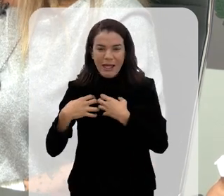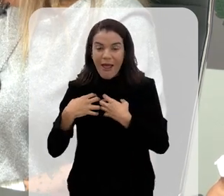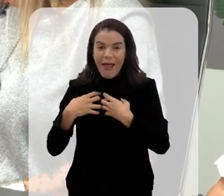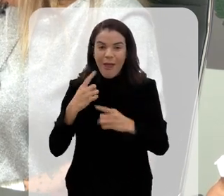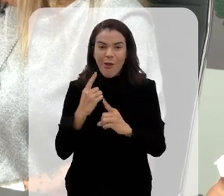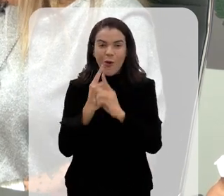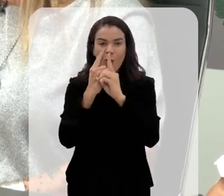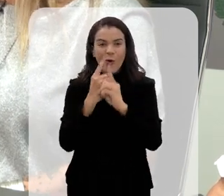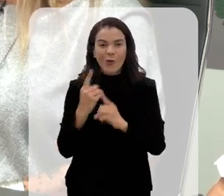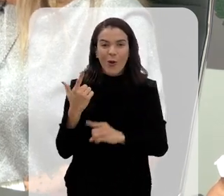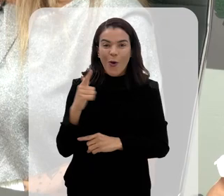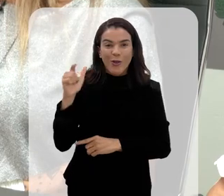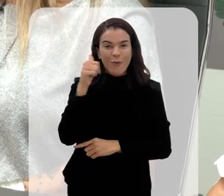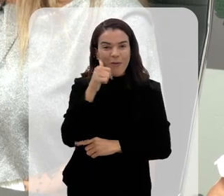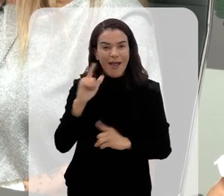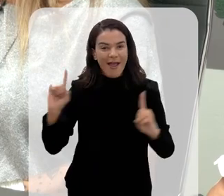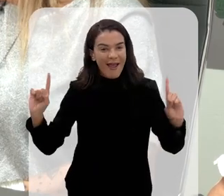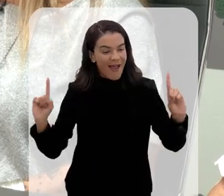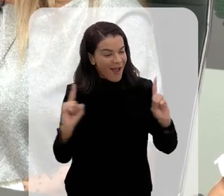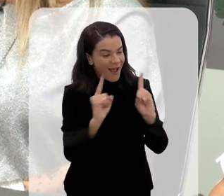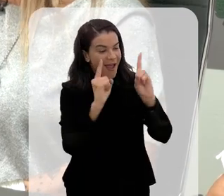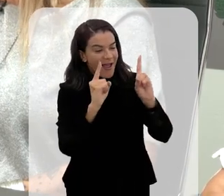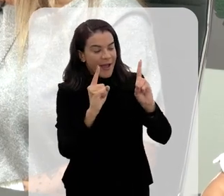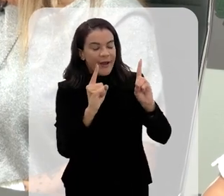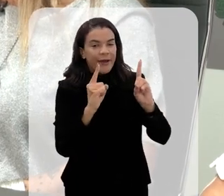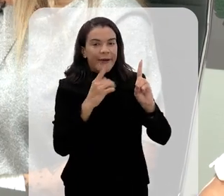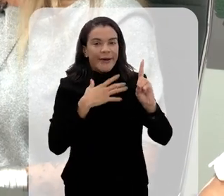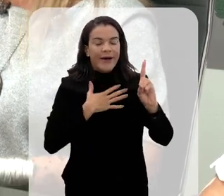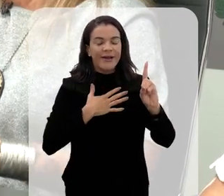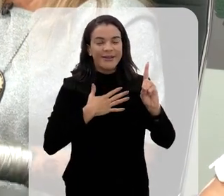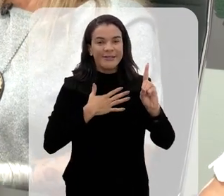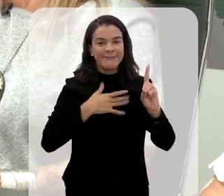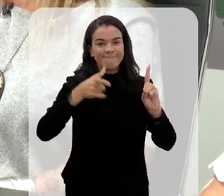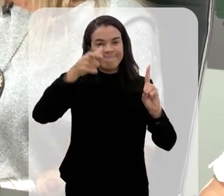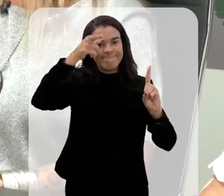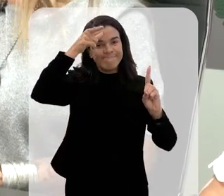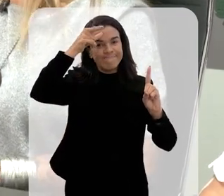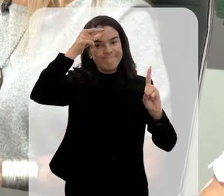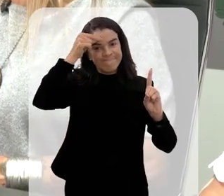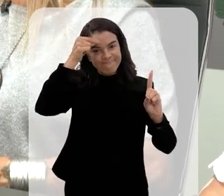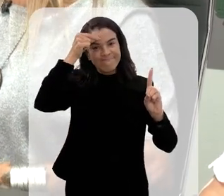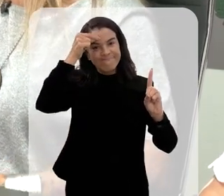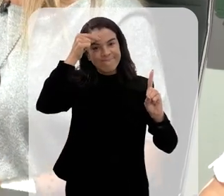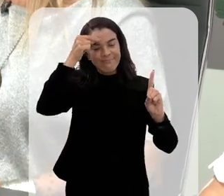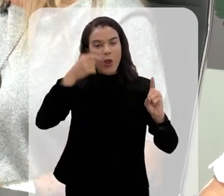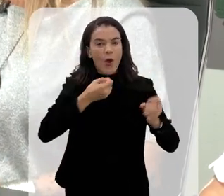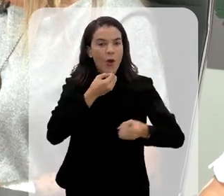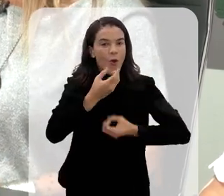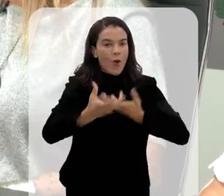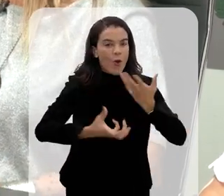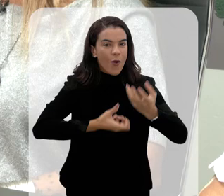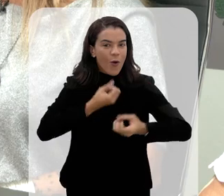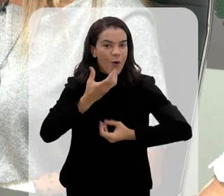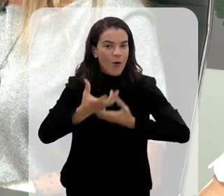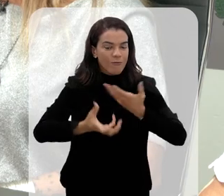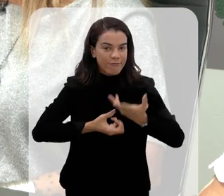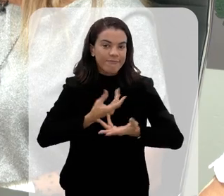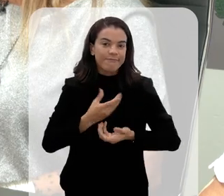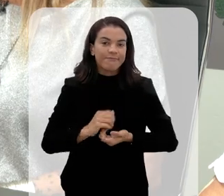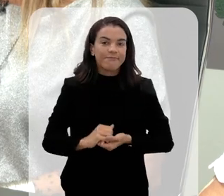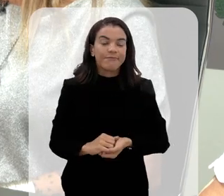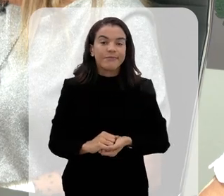ela encontra uma outra mulher. Ela se sente, né, mais confortável no, naquele falar dela.